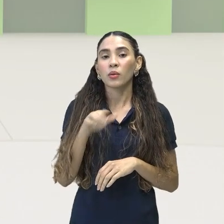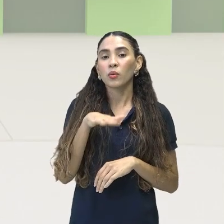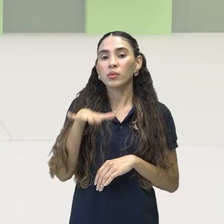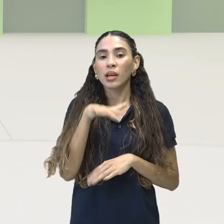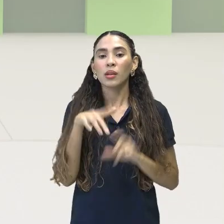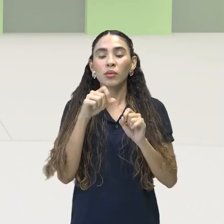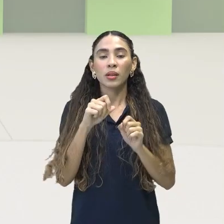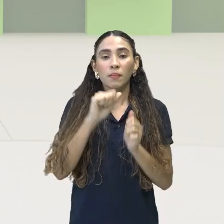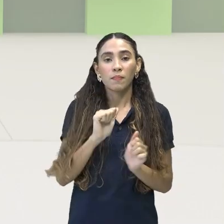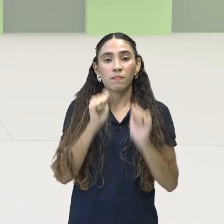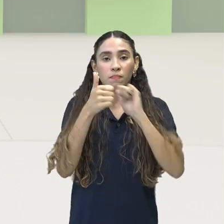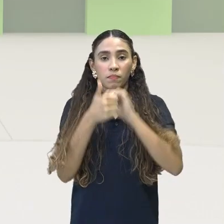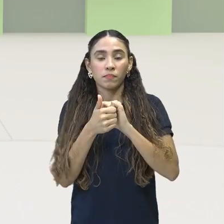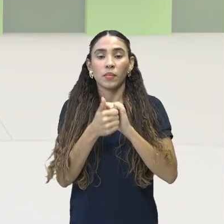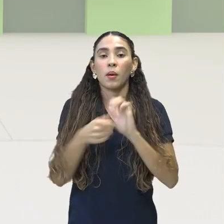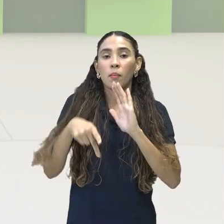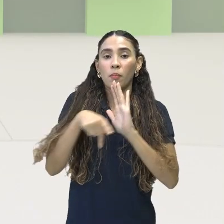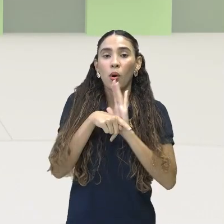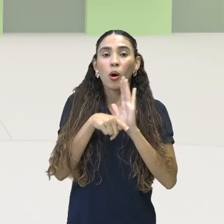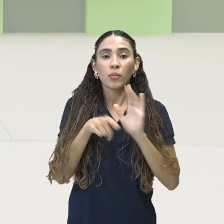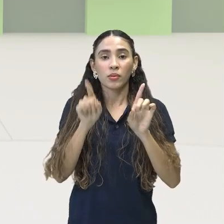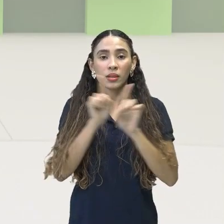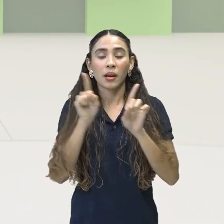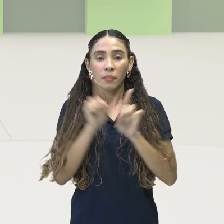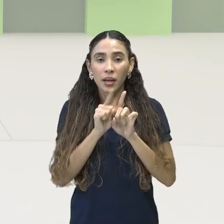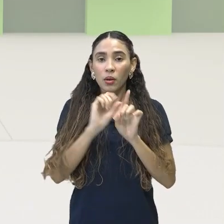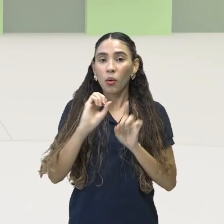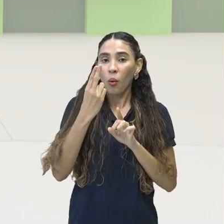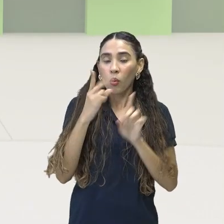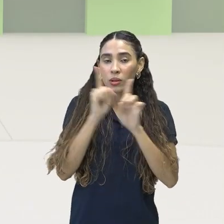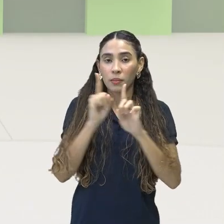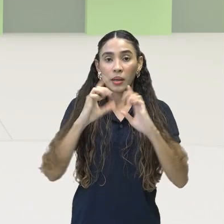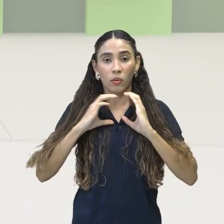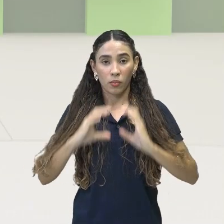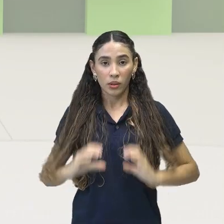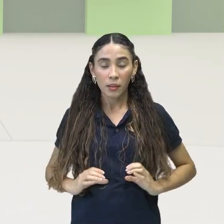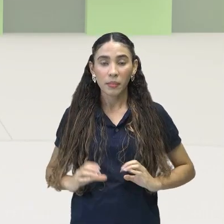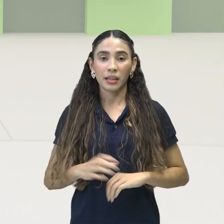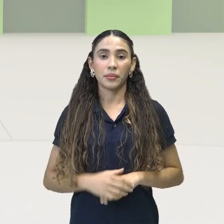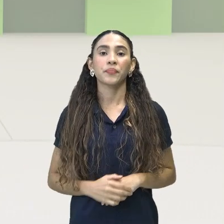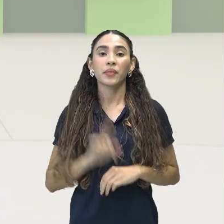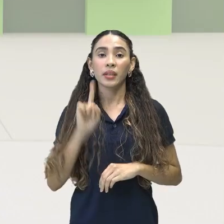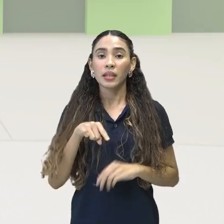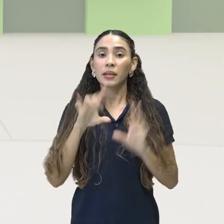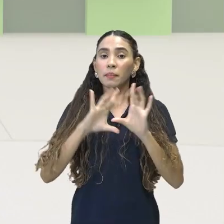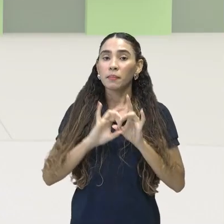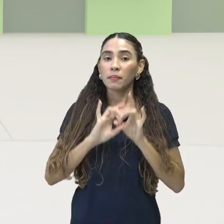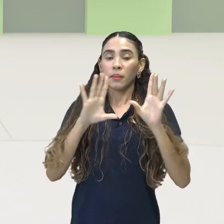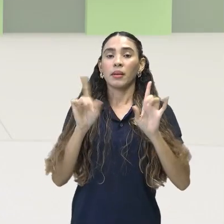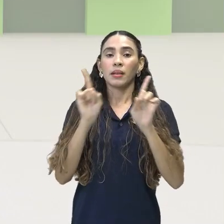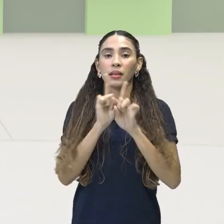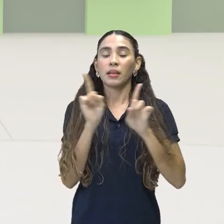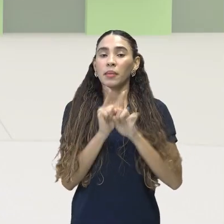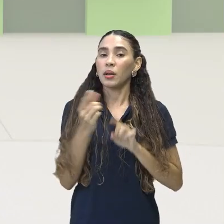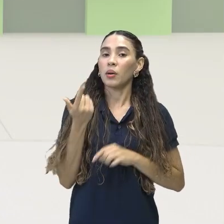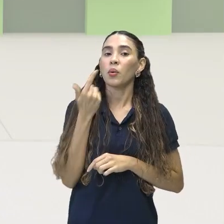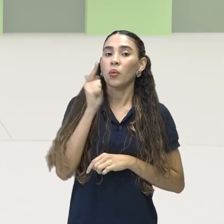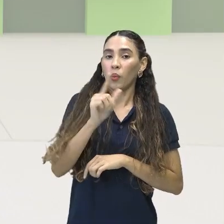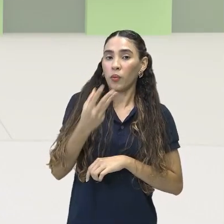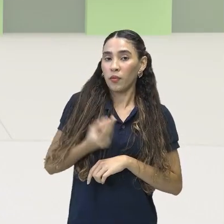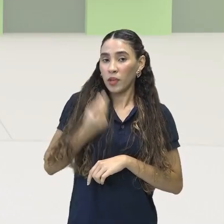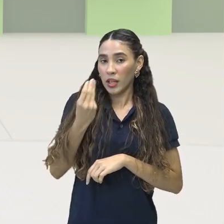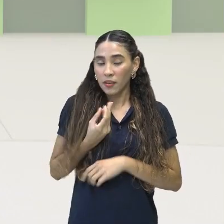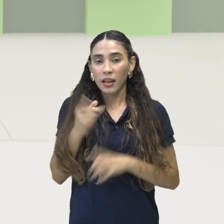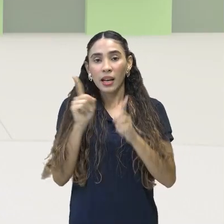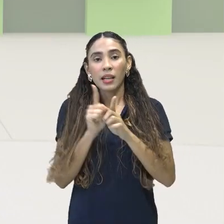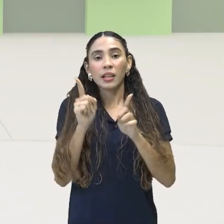de alterações fisiológicas ou comportamentais, que lhes permitem sobreviver e